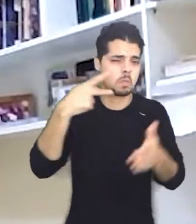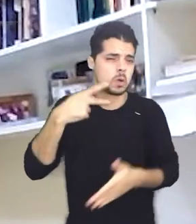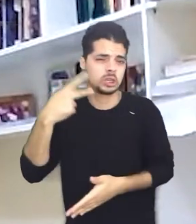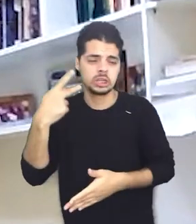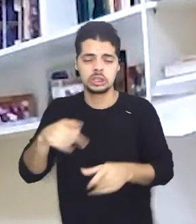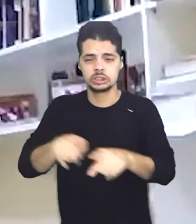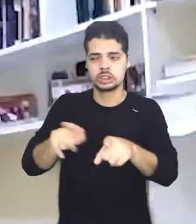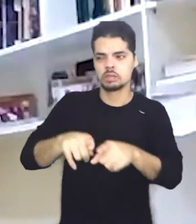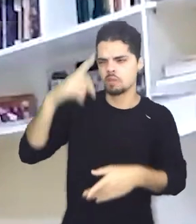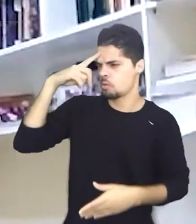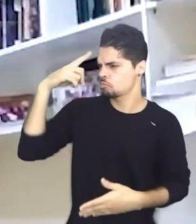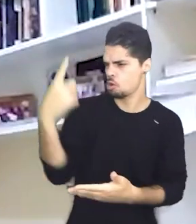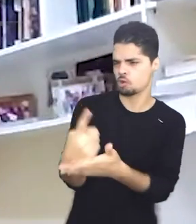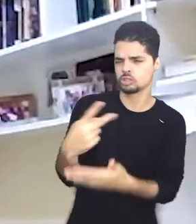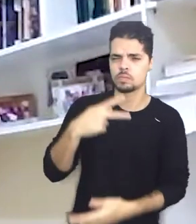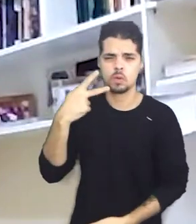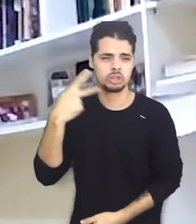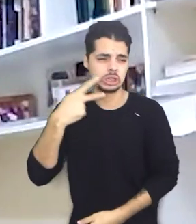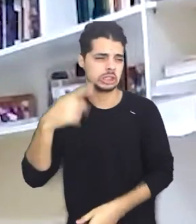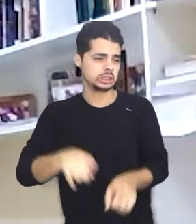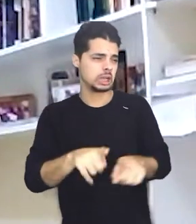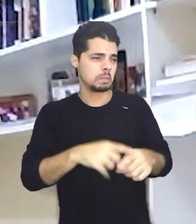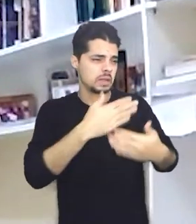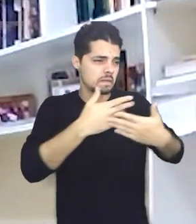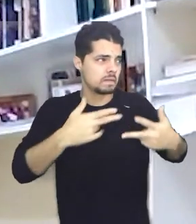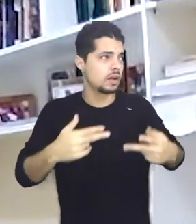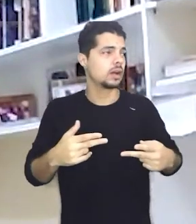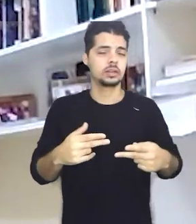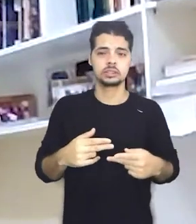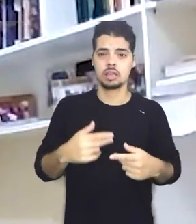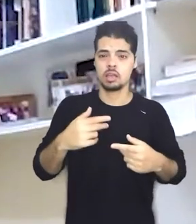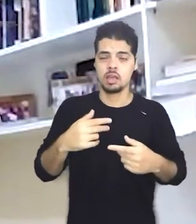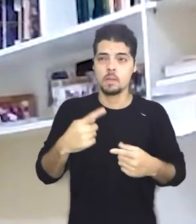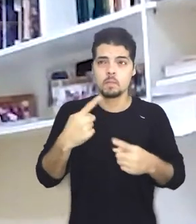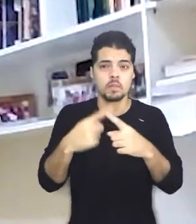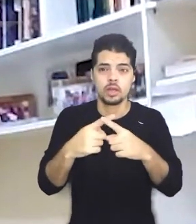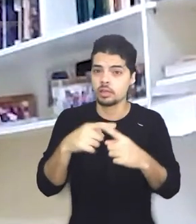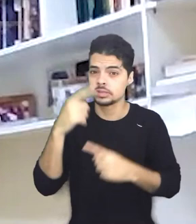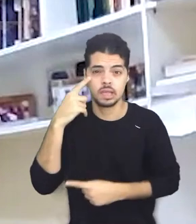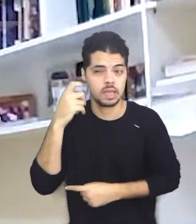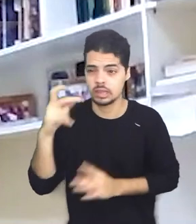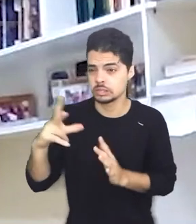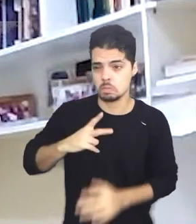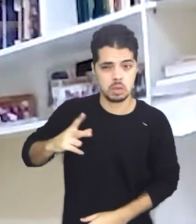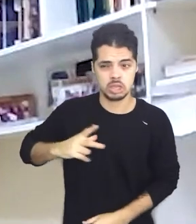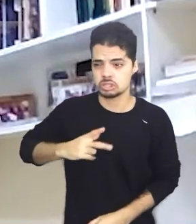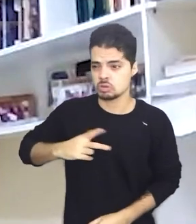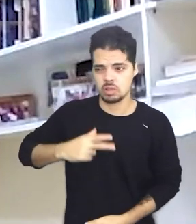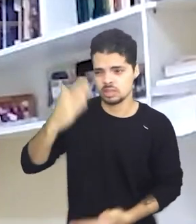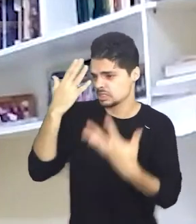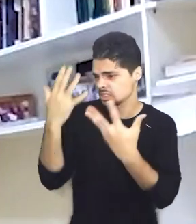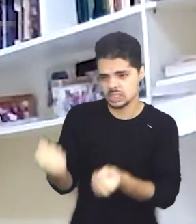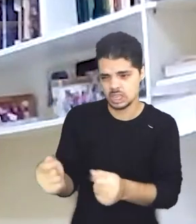lutas e divergências políticas com as elites das capitanias do Norte, que, devido aos seus interesses